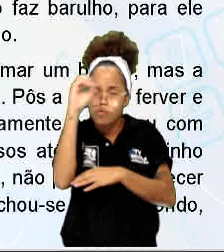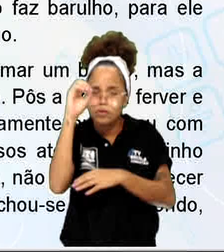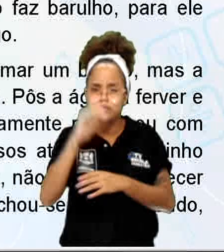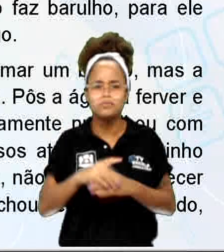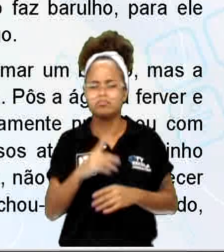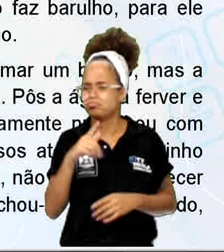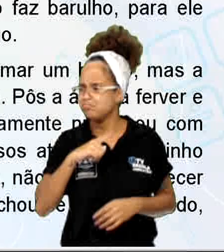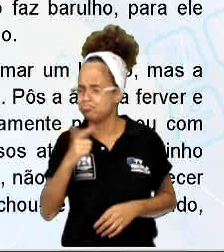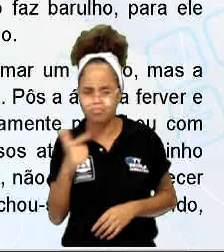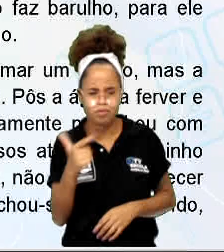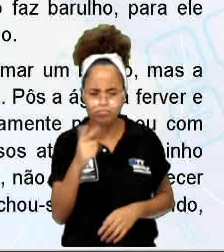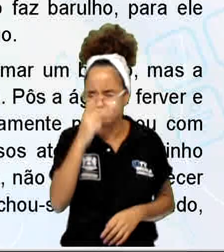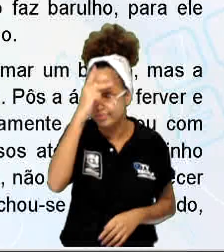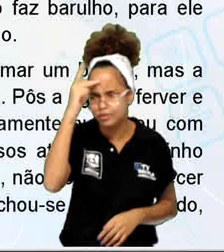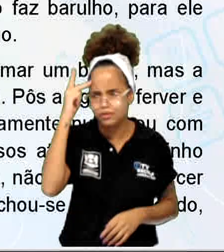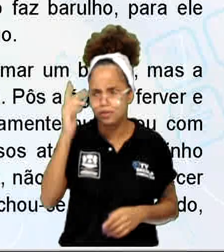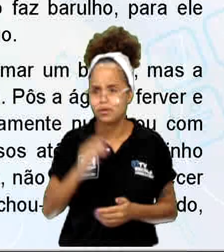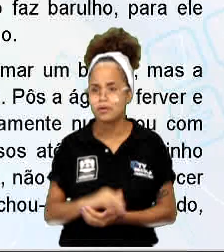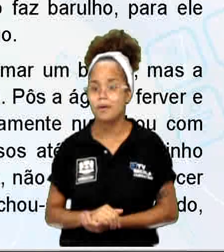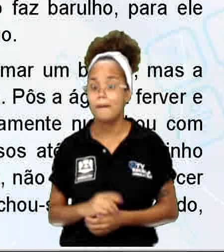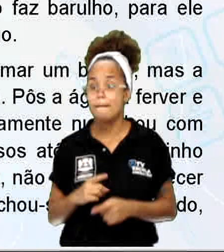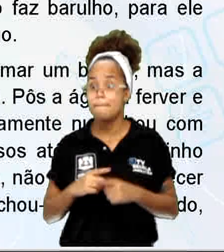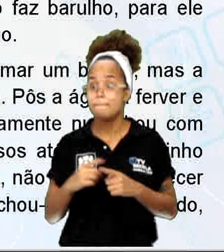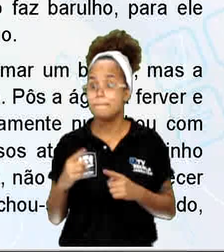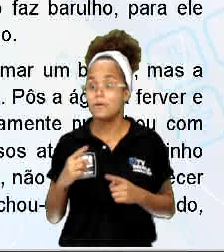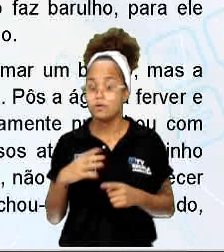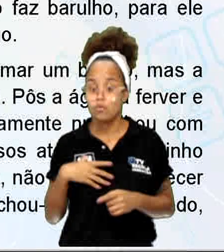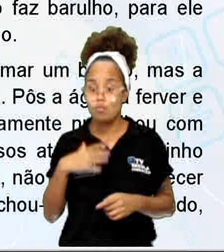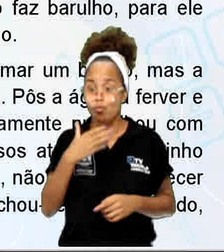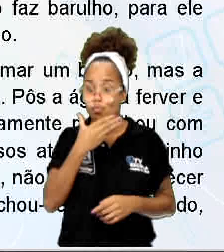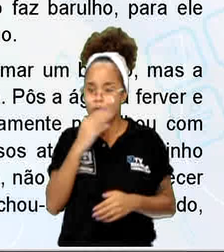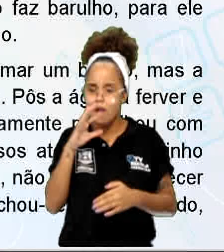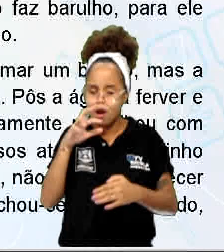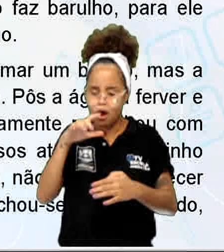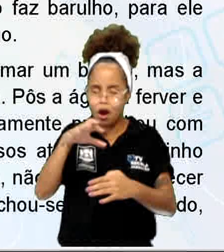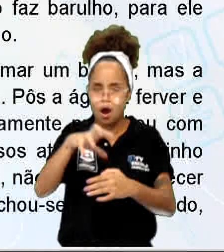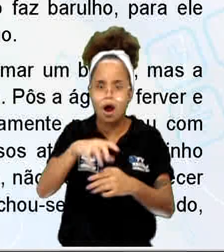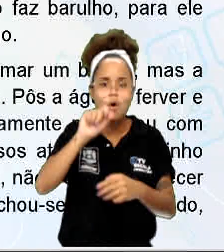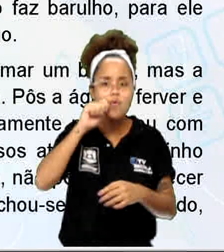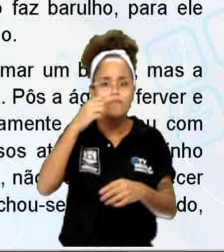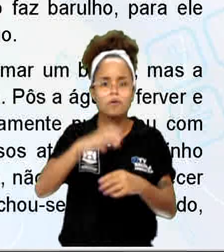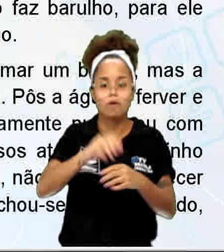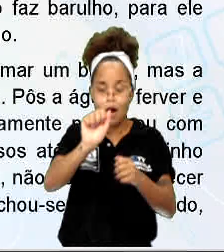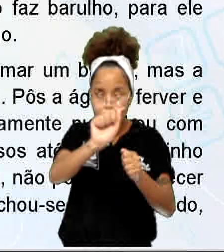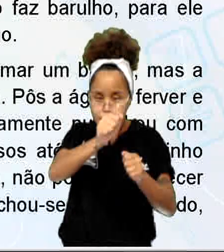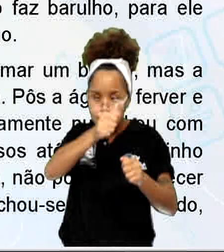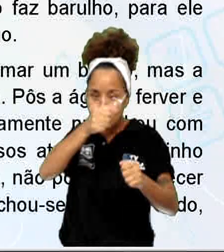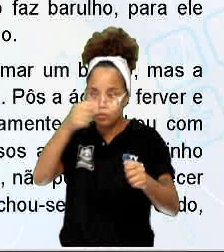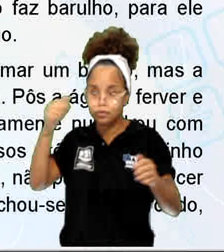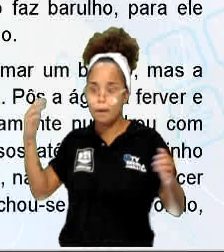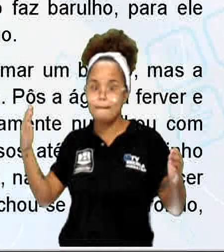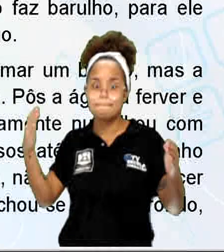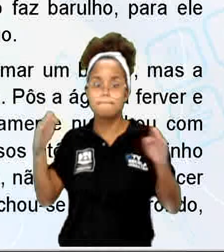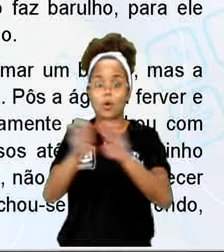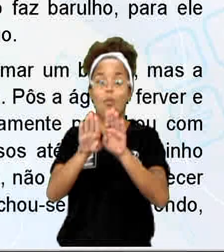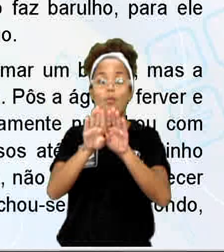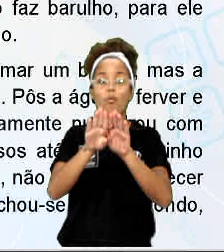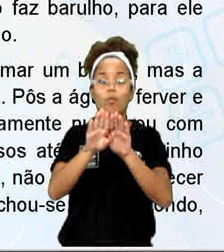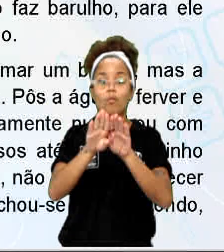aparecer ninguém. Mal seus dedos, porém, tocavam o pão, a porta atrás de si fechou-se com